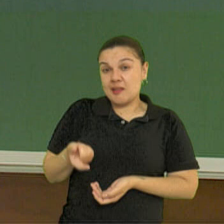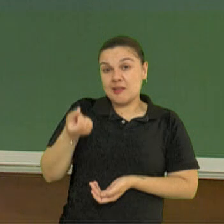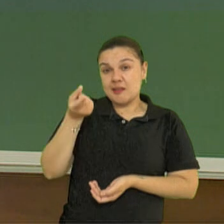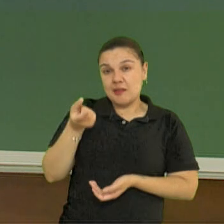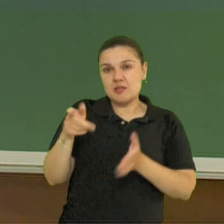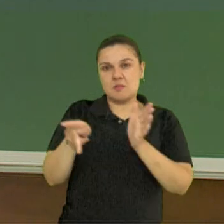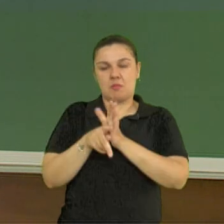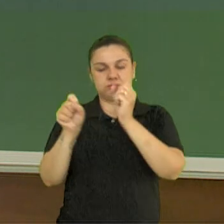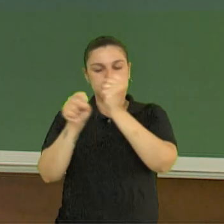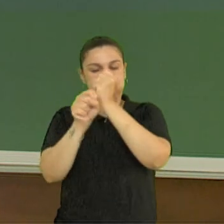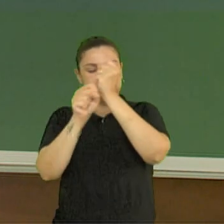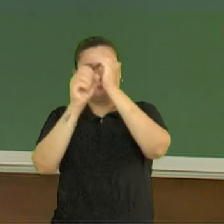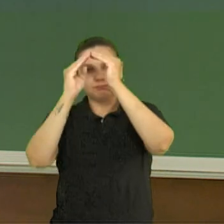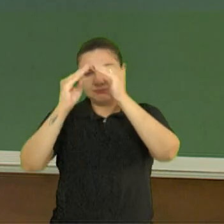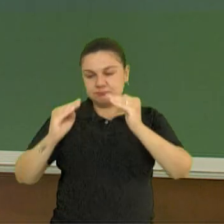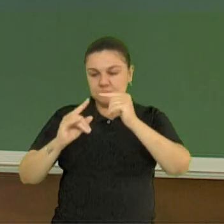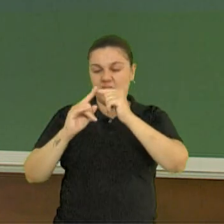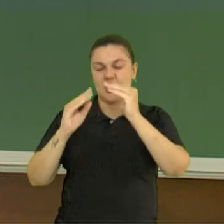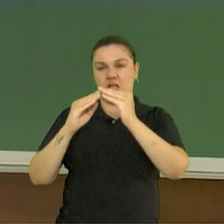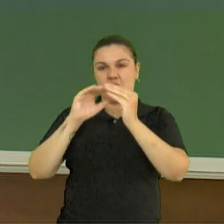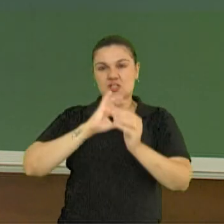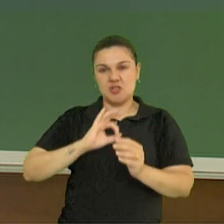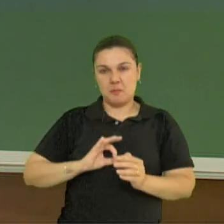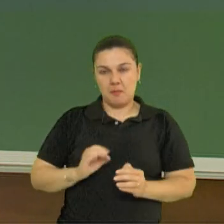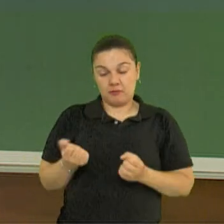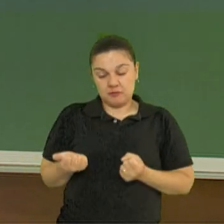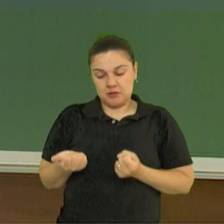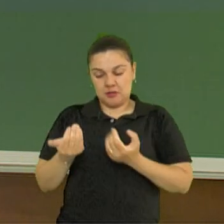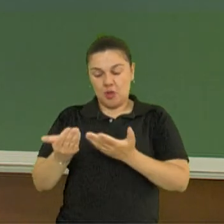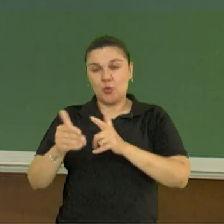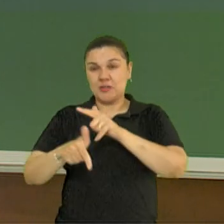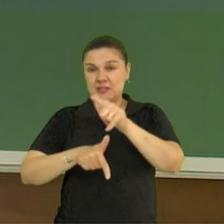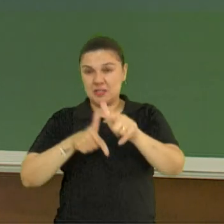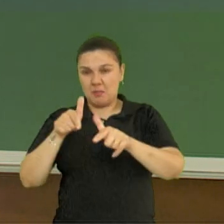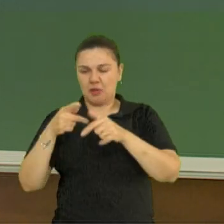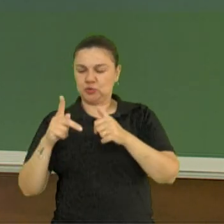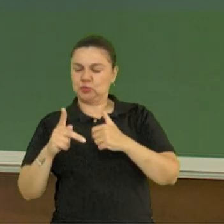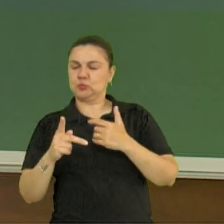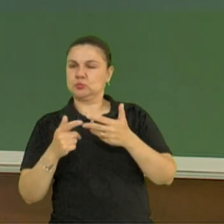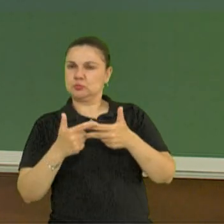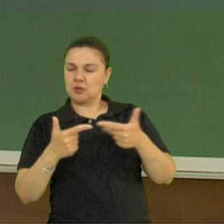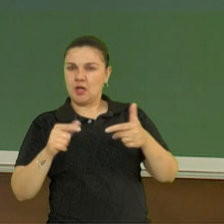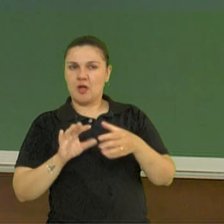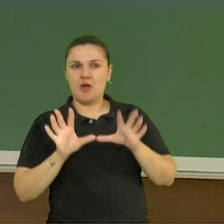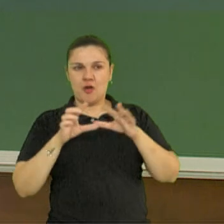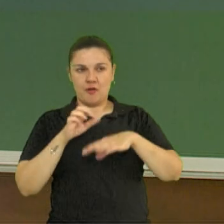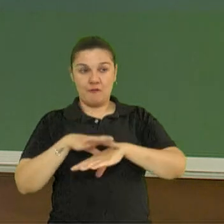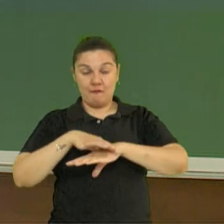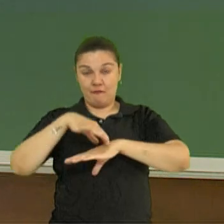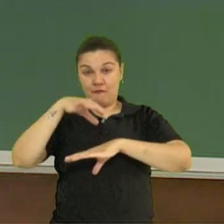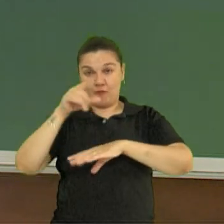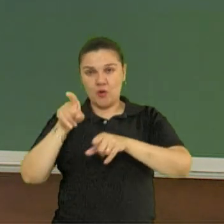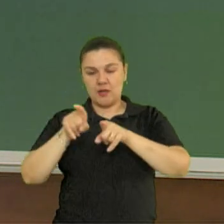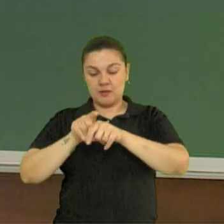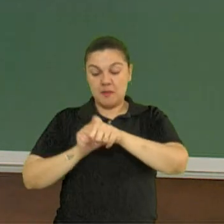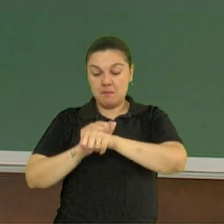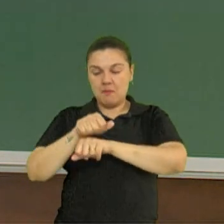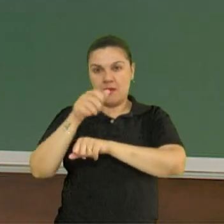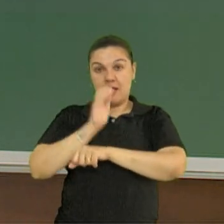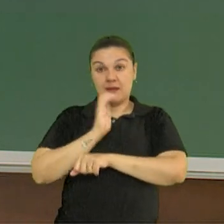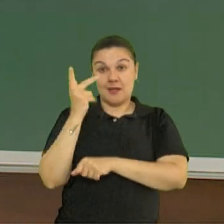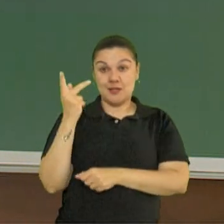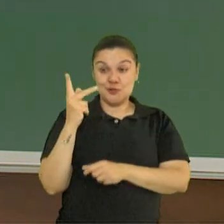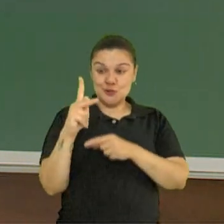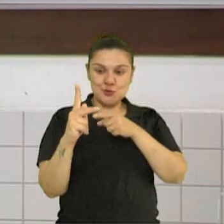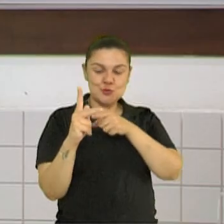dos benditos padres, fruto da sua indústria e do comércio, da folha e peles, é riqueza sua.